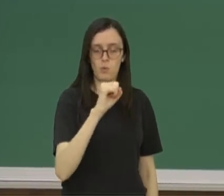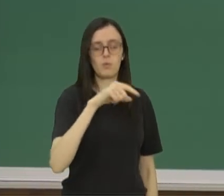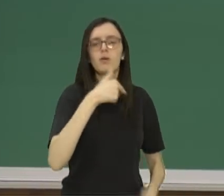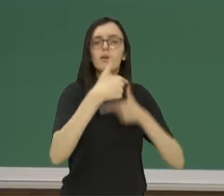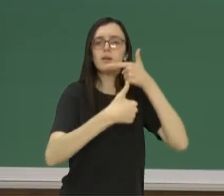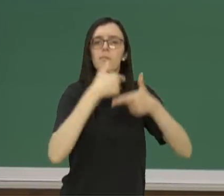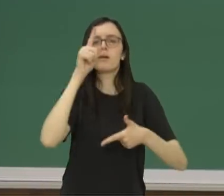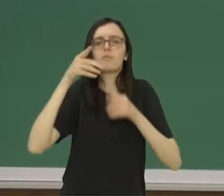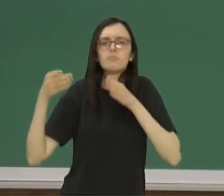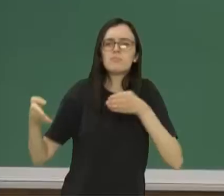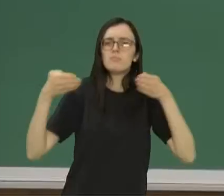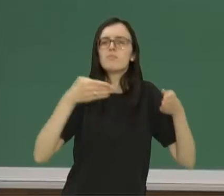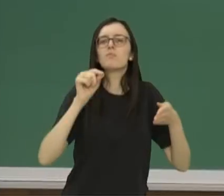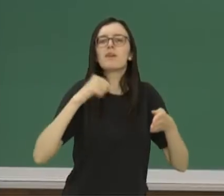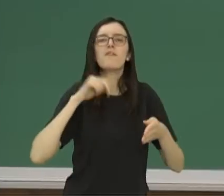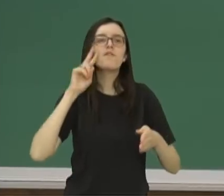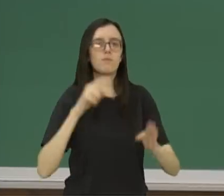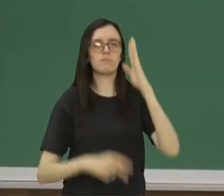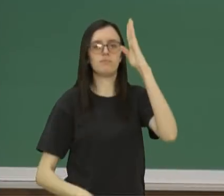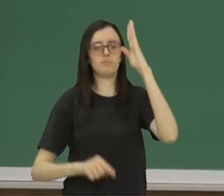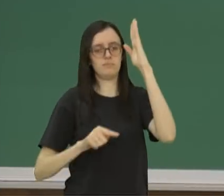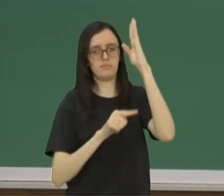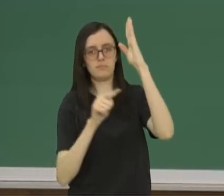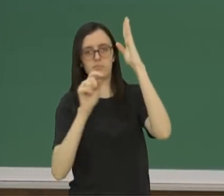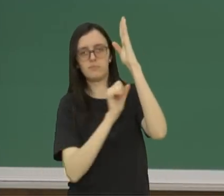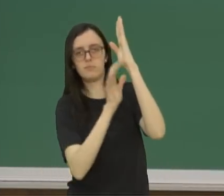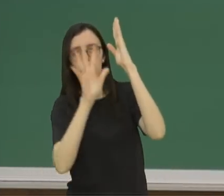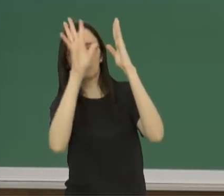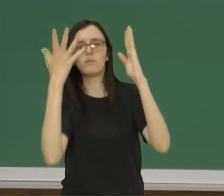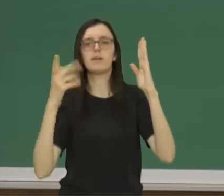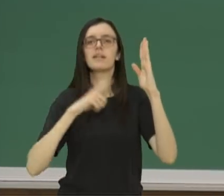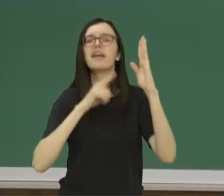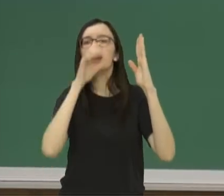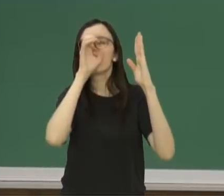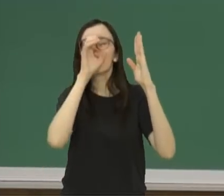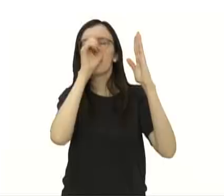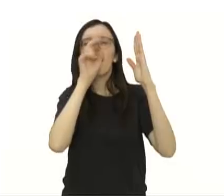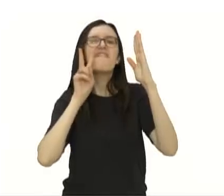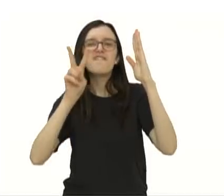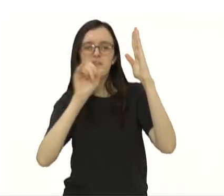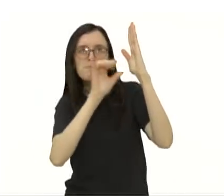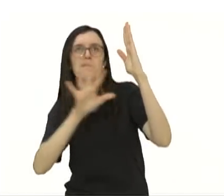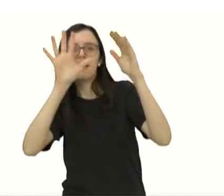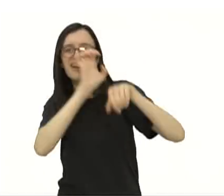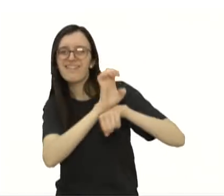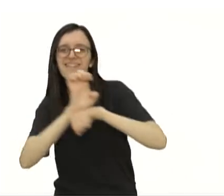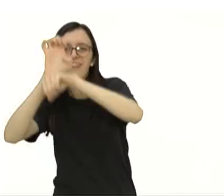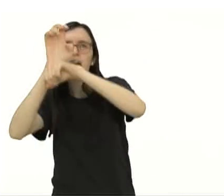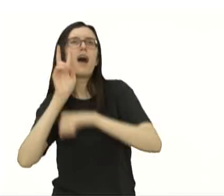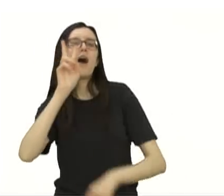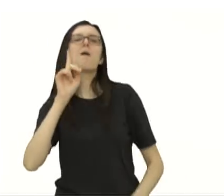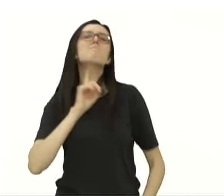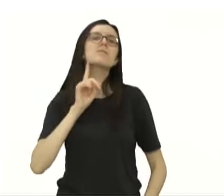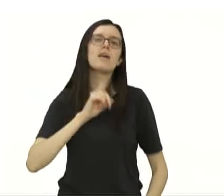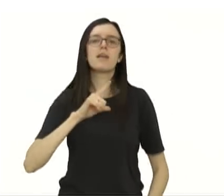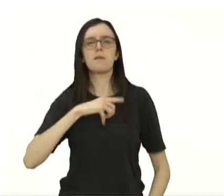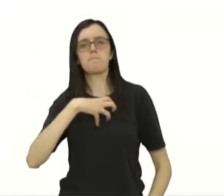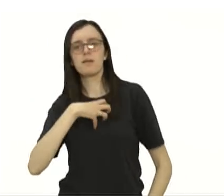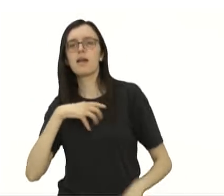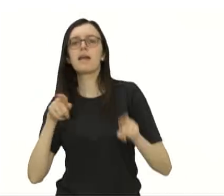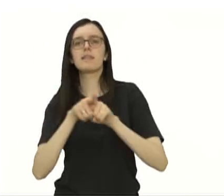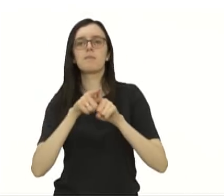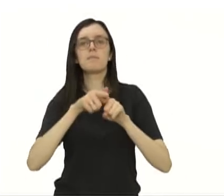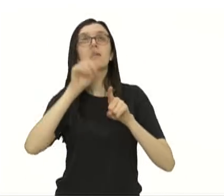atua nessa parte laranja aqui, né? O Piauí, Ceará, Bahia, Minas Gerais, um pedaço de Minas Gerais apenas, Rio